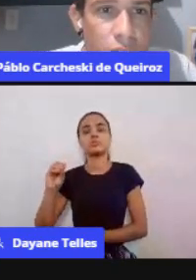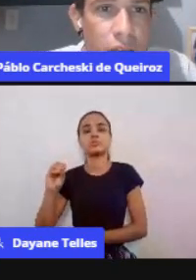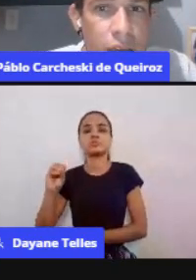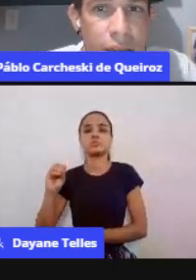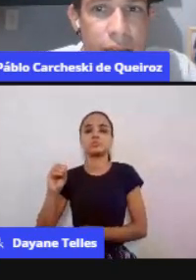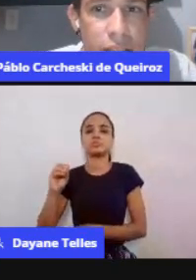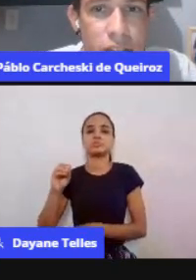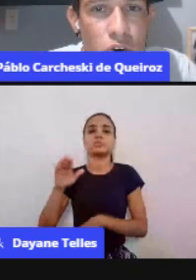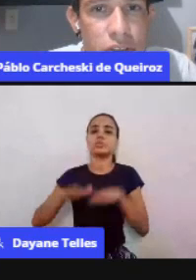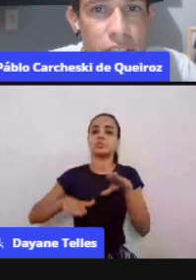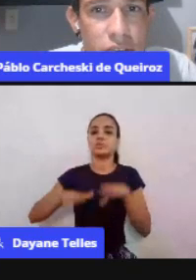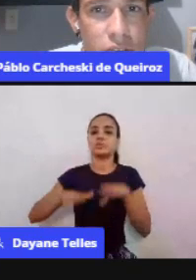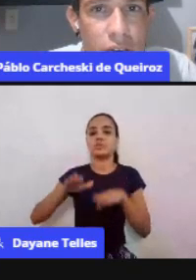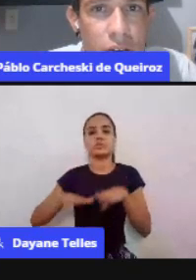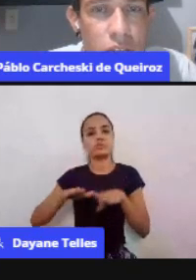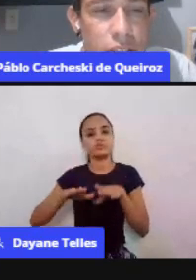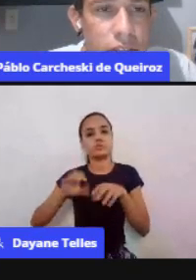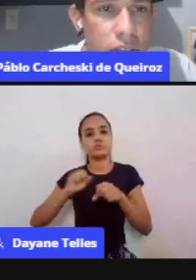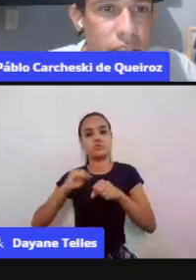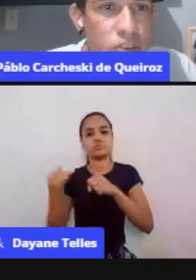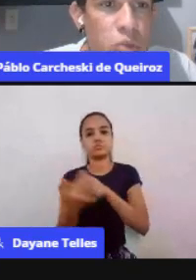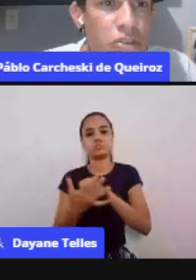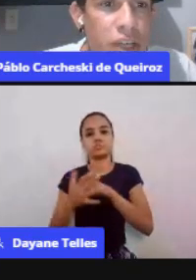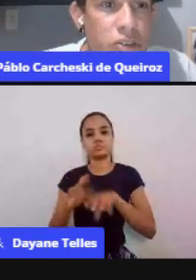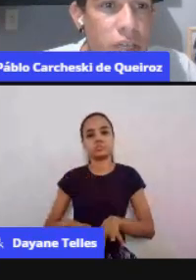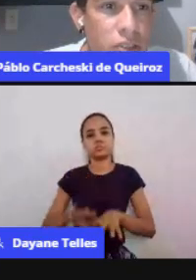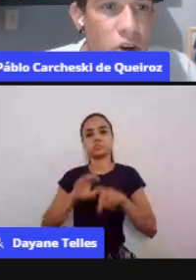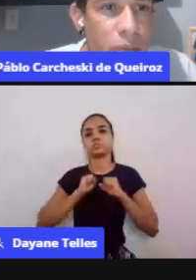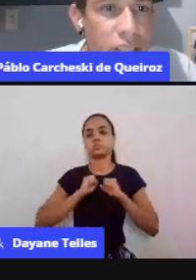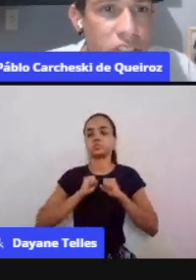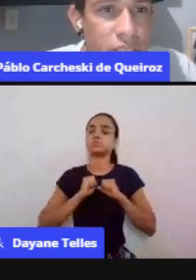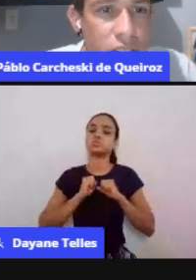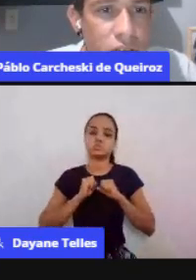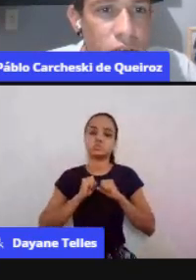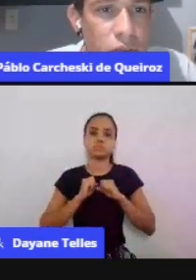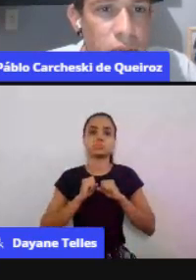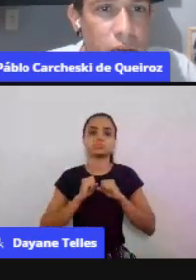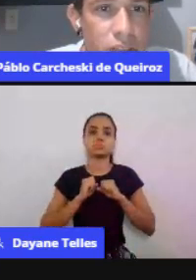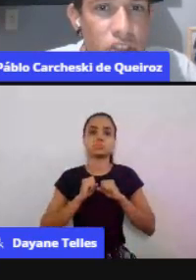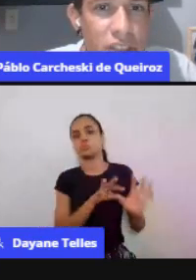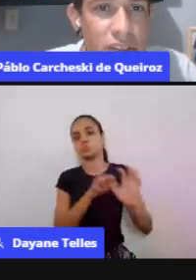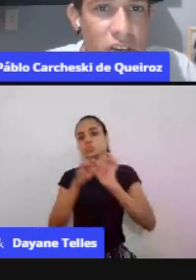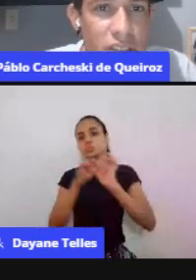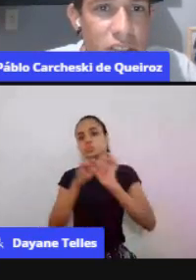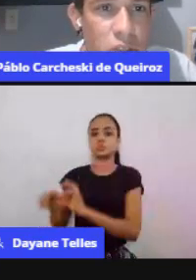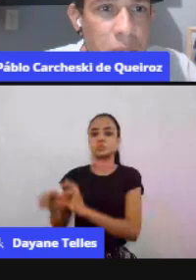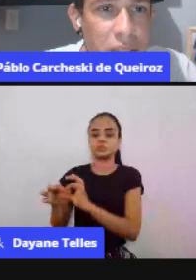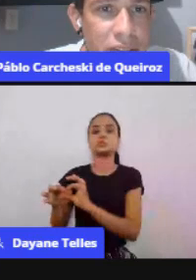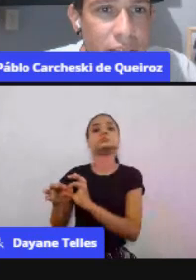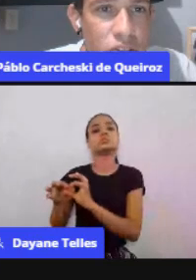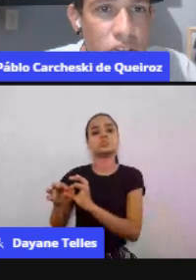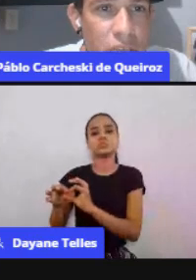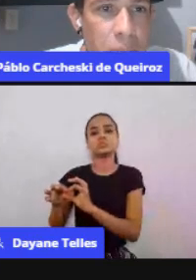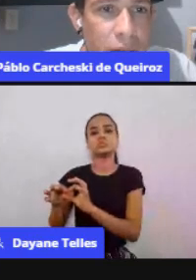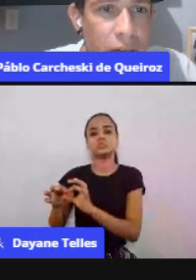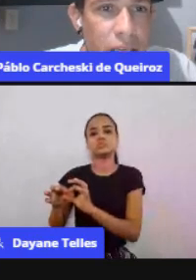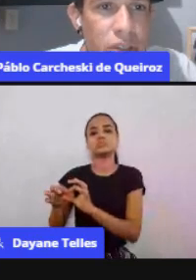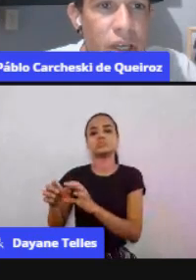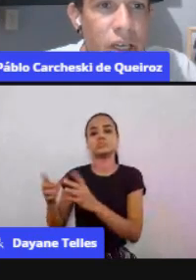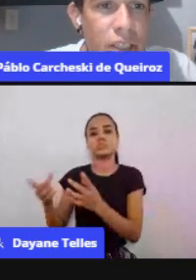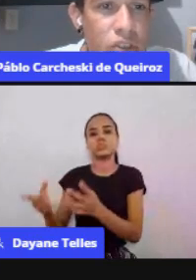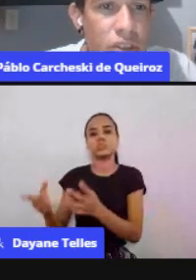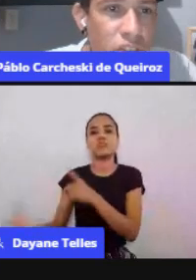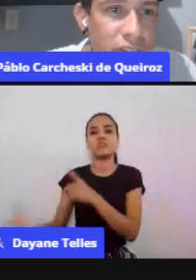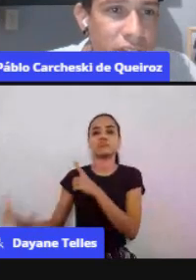Então, esse contexto é o que está nos movendo atualmente, Então, as nossas aulas desde o ano passado, nosso